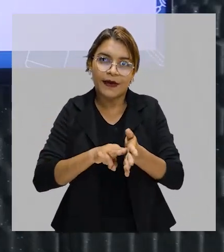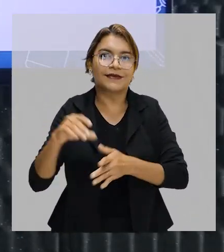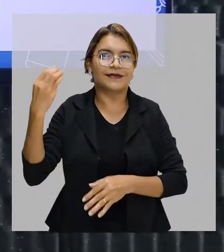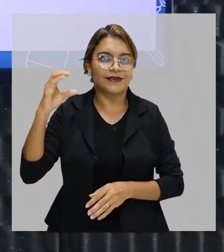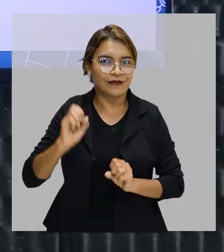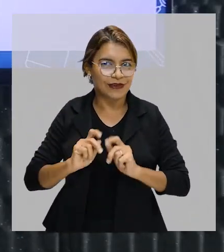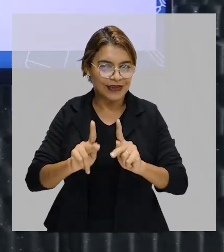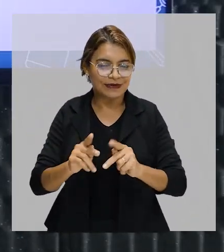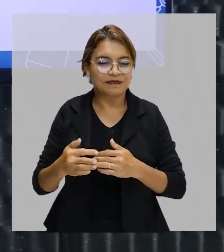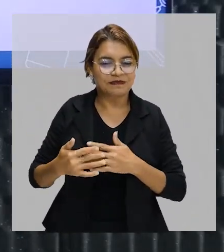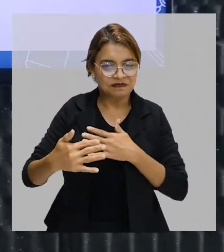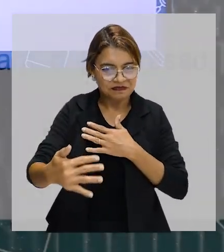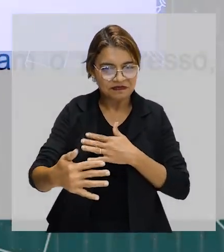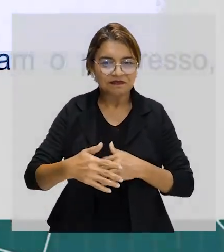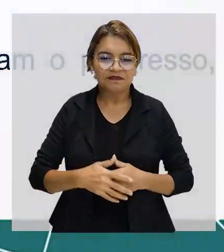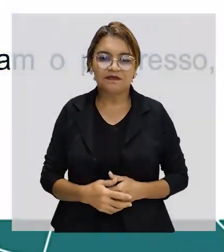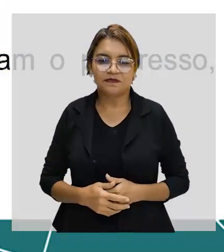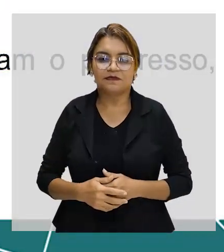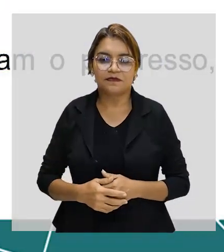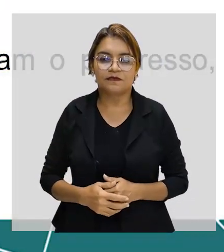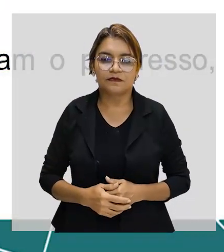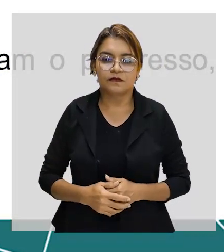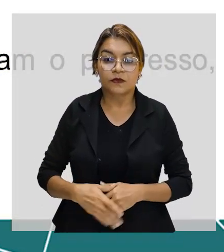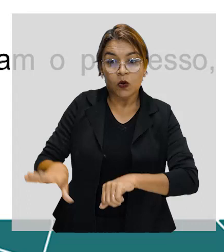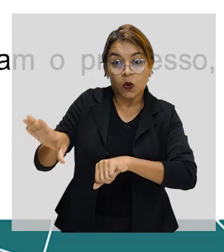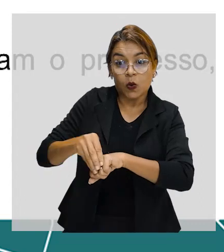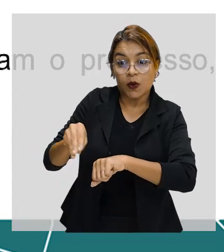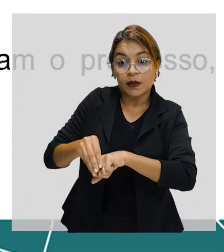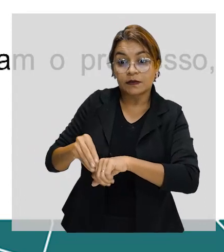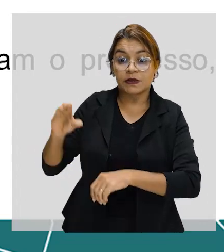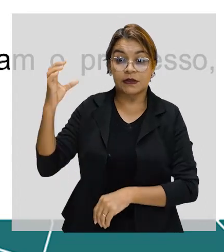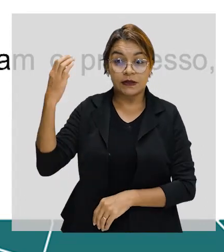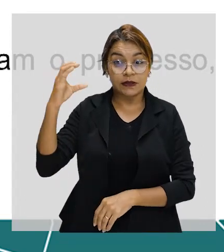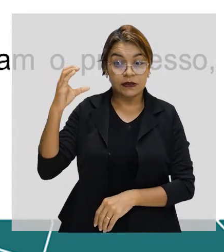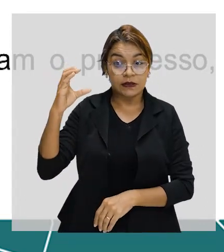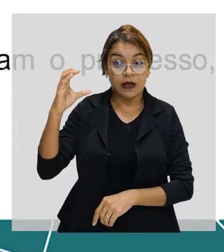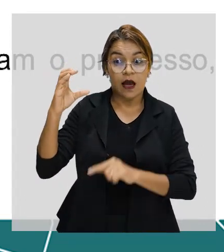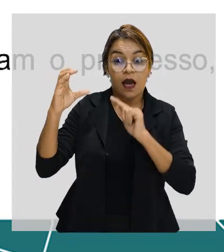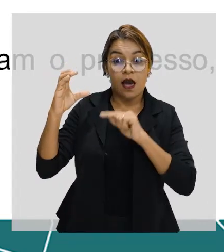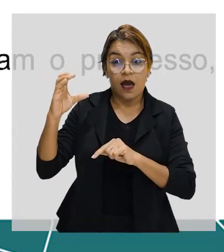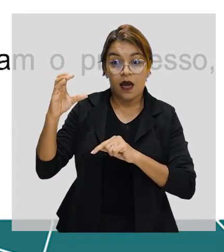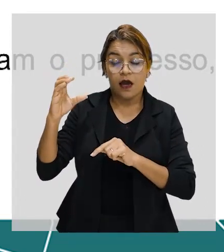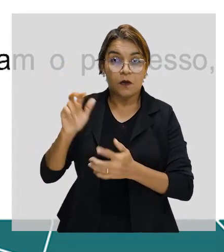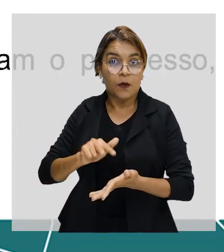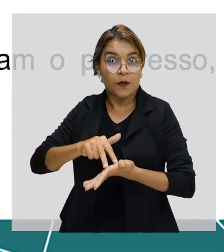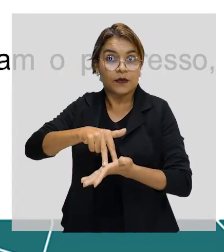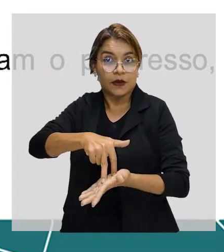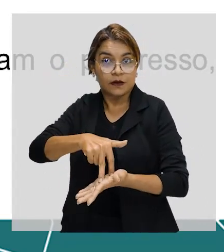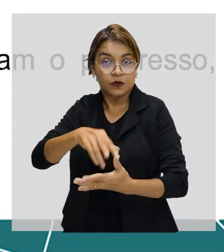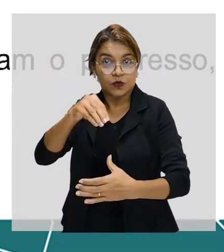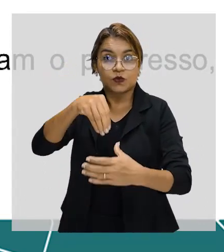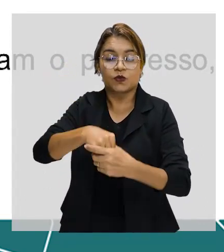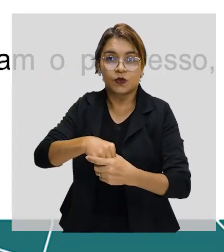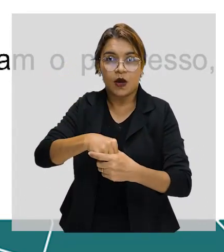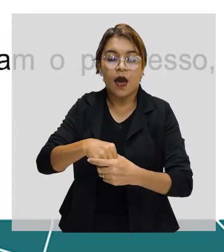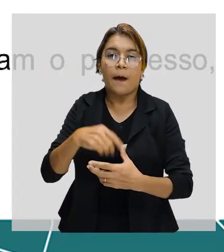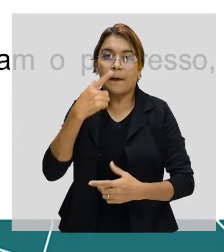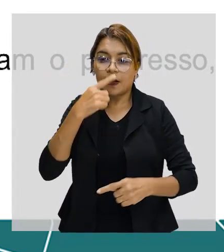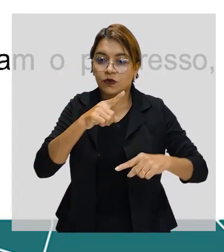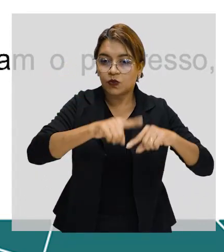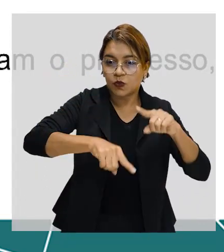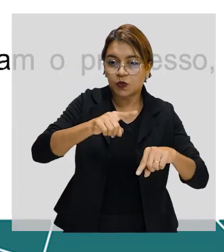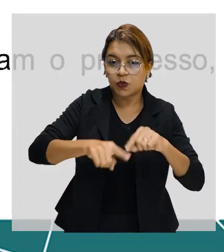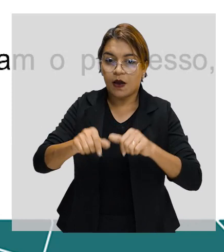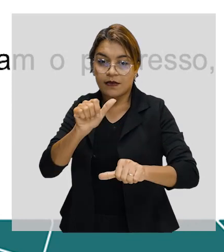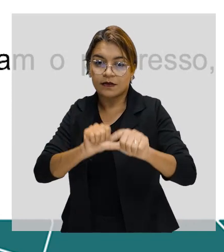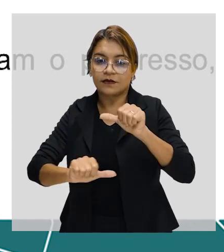adiante. O conhecimento científico torna-se, para o positivismo, um instrumento